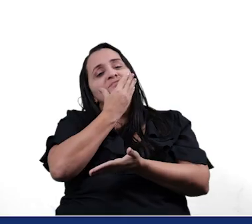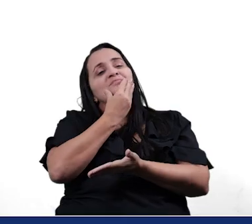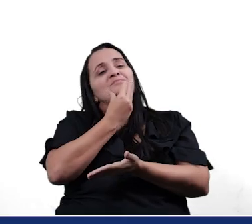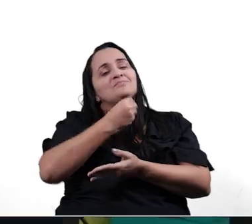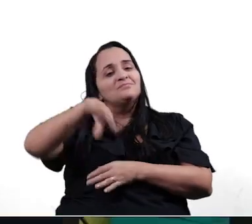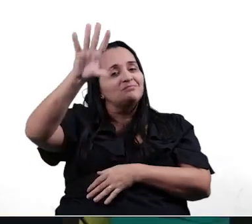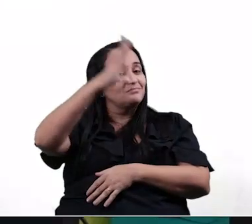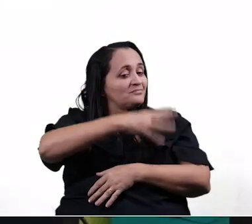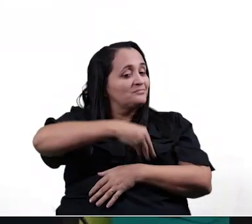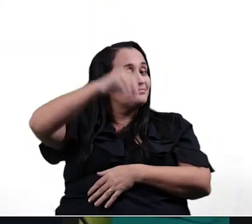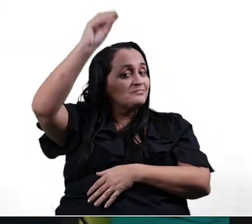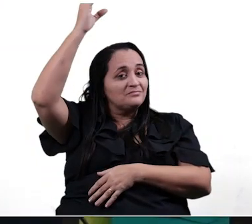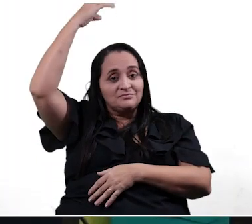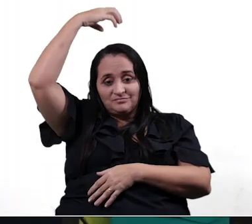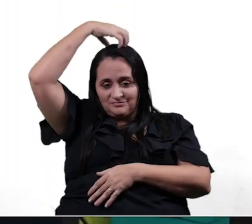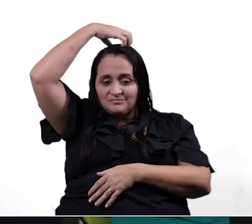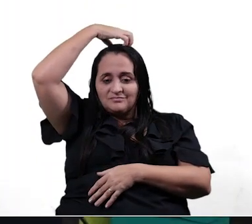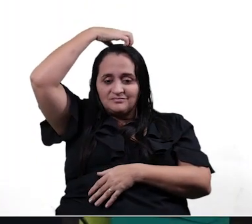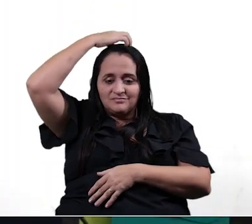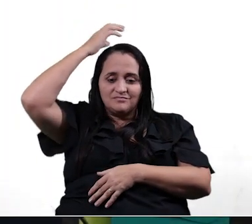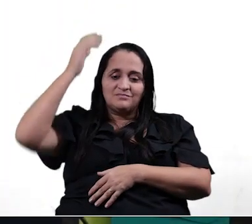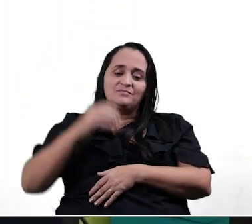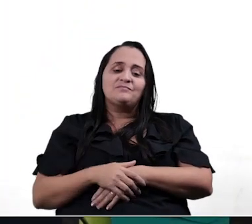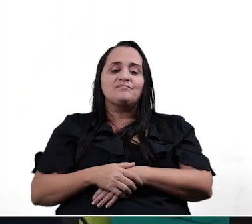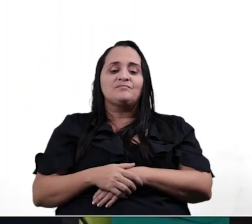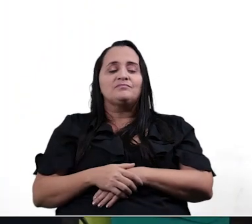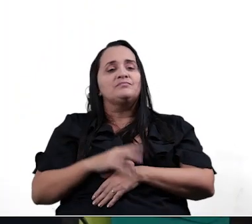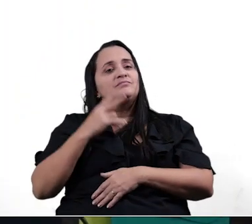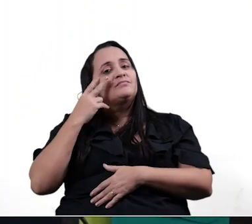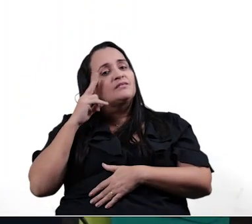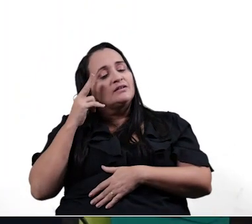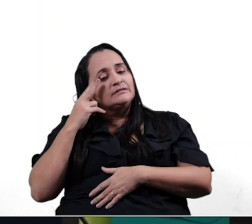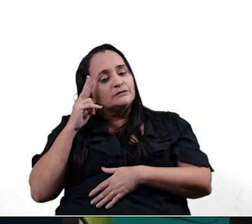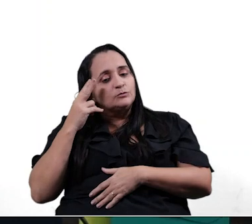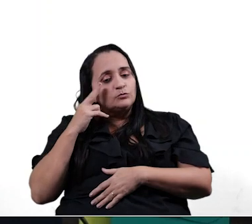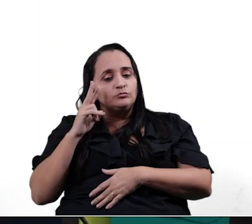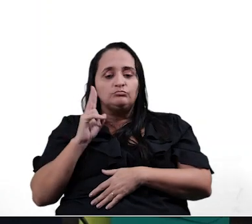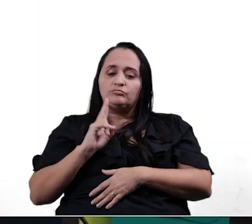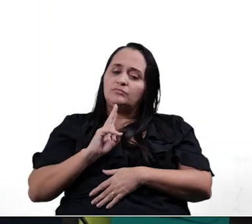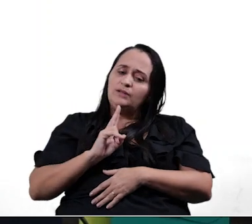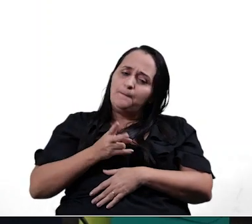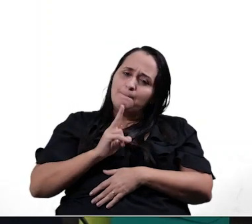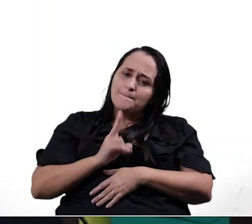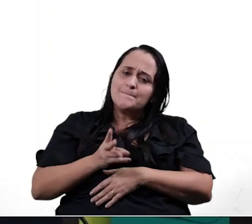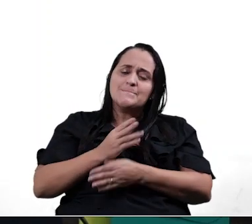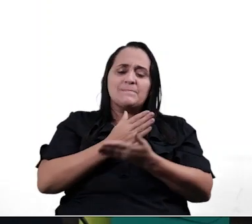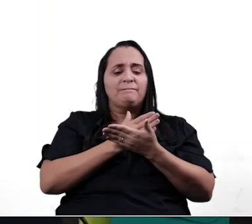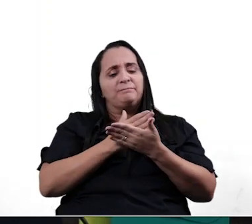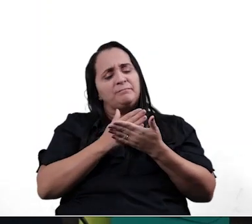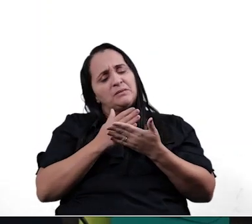príncipe. Tá vendo? Lembra as histórias de contos de fada? Sempre tem um começo